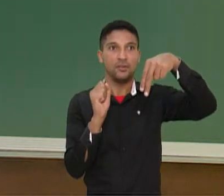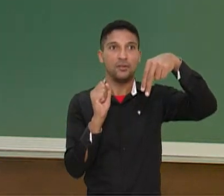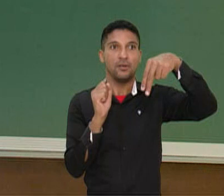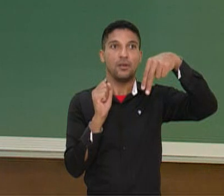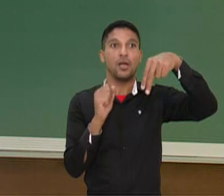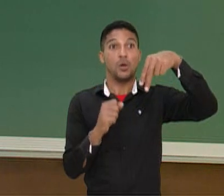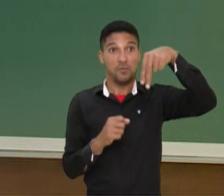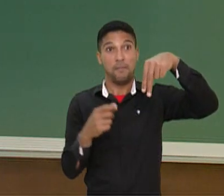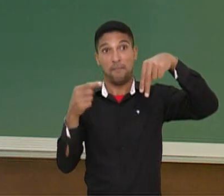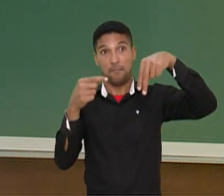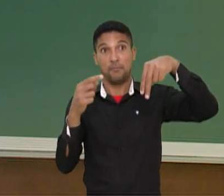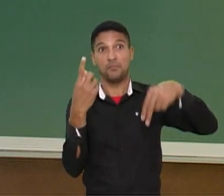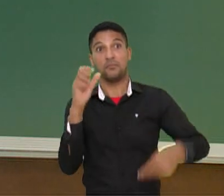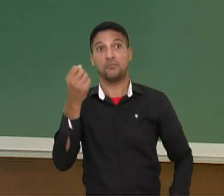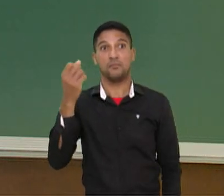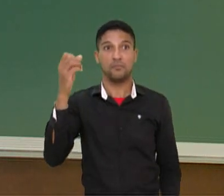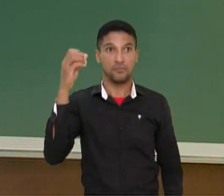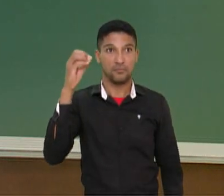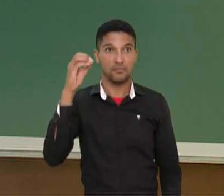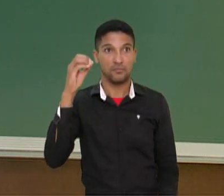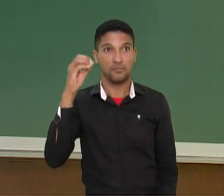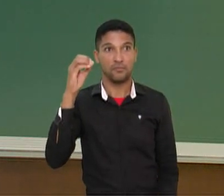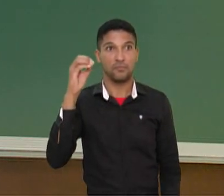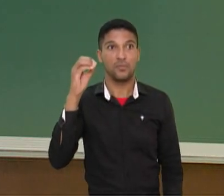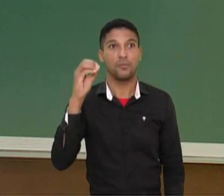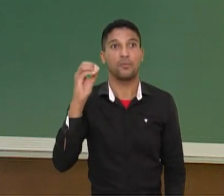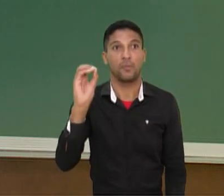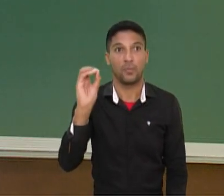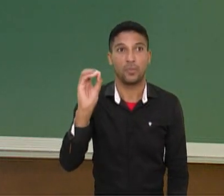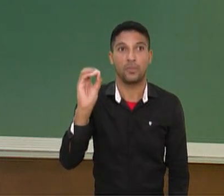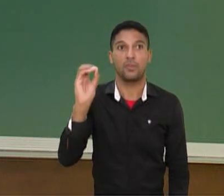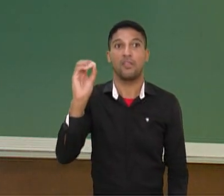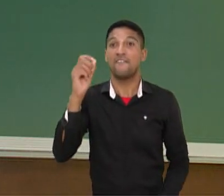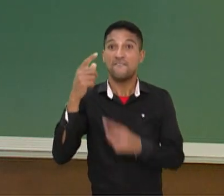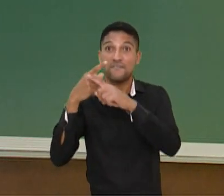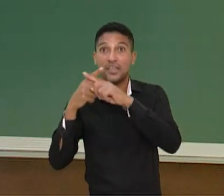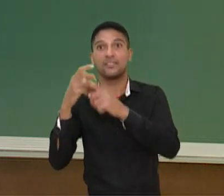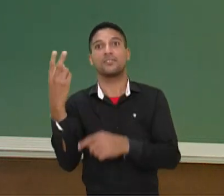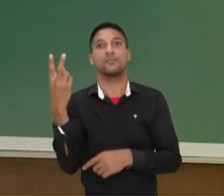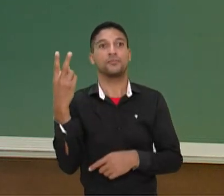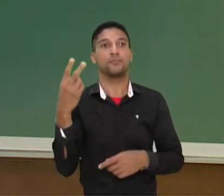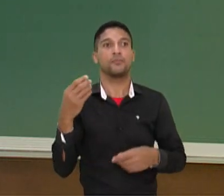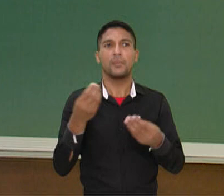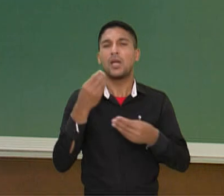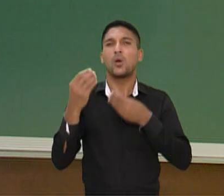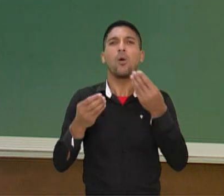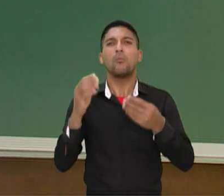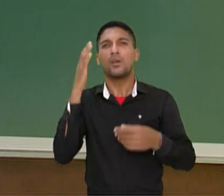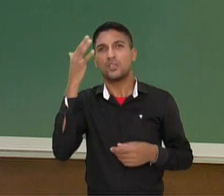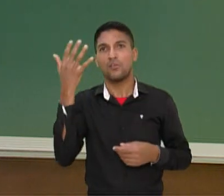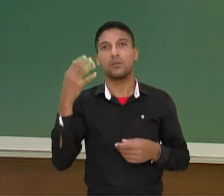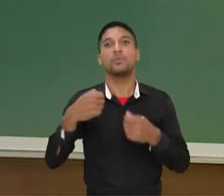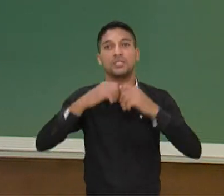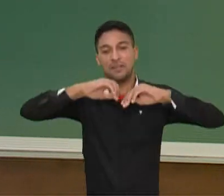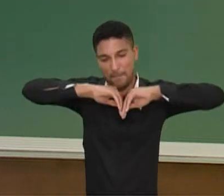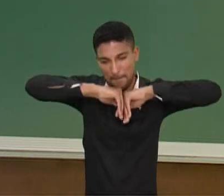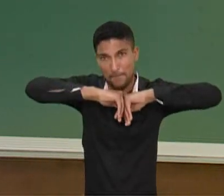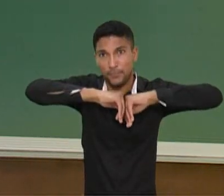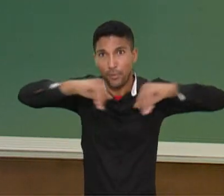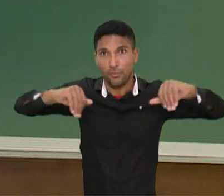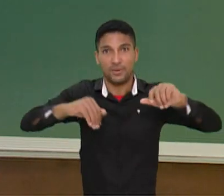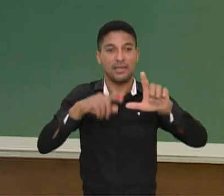conta, 360. Aí, para resolver uma equação, como é que eu faço? Letra para um lado, número para